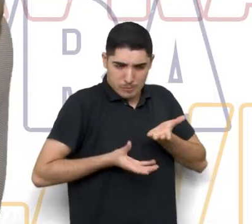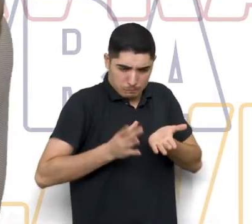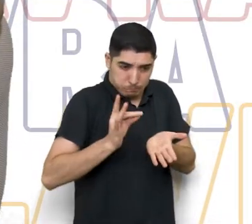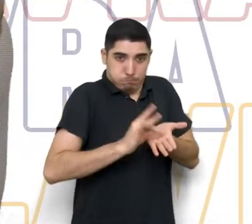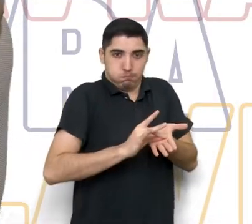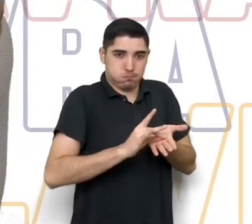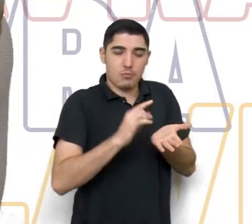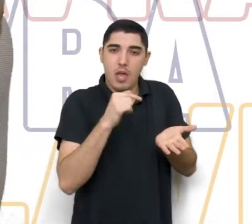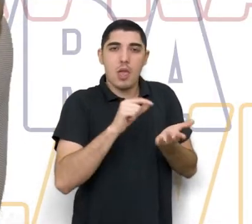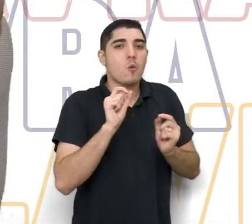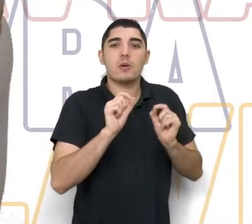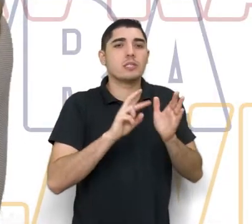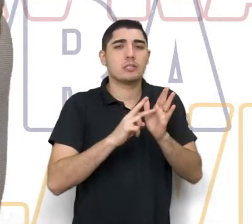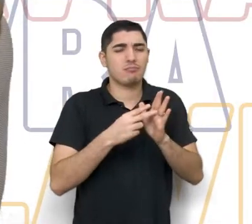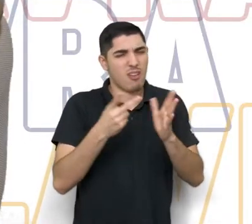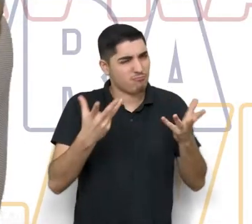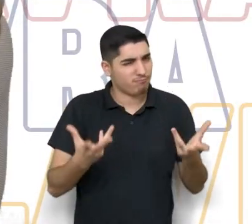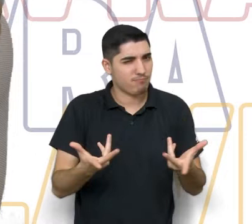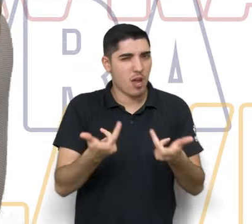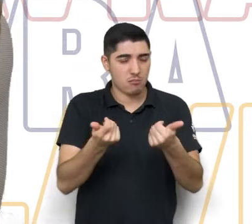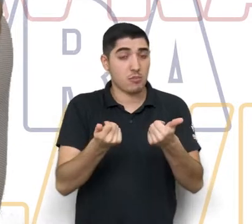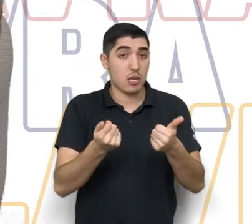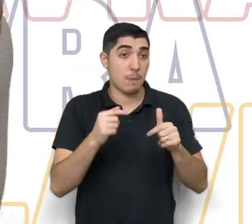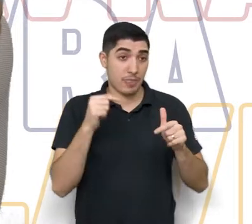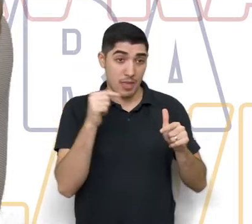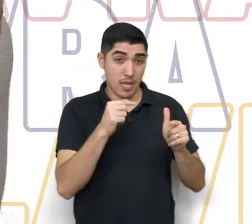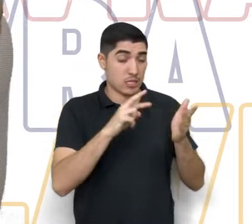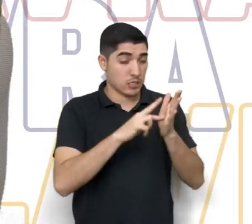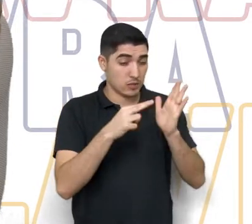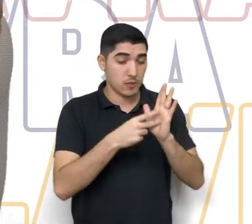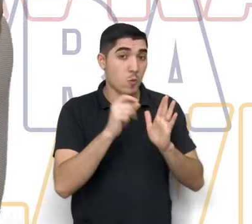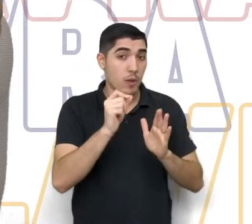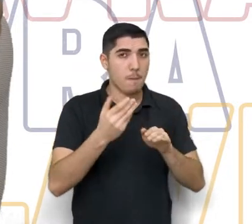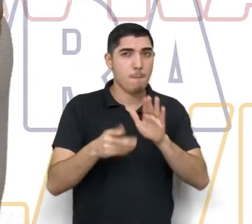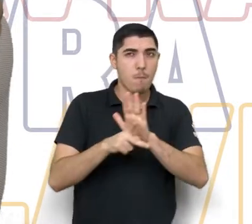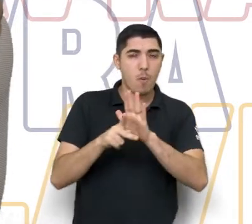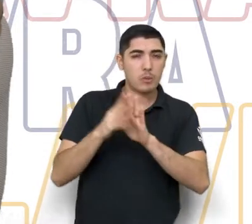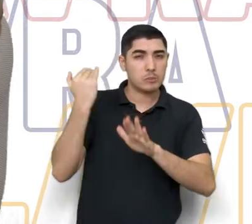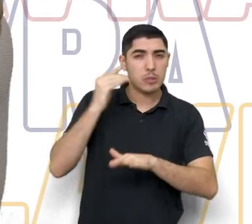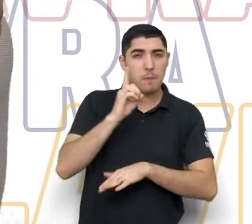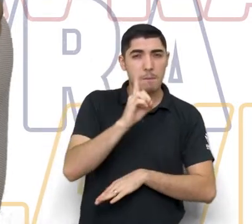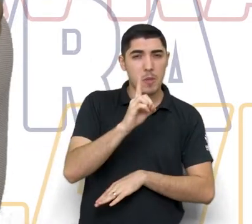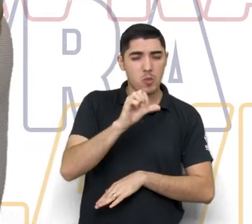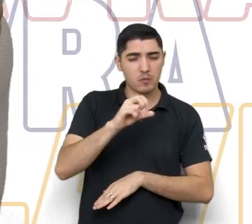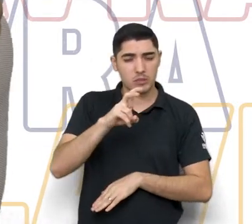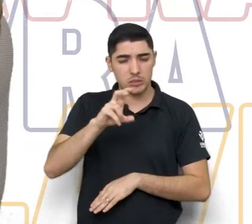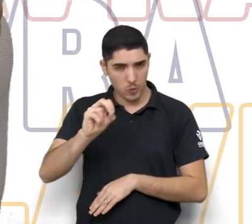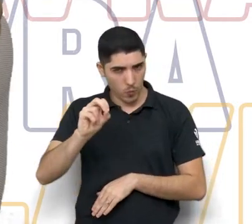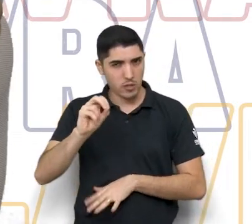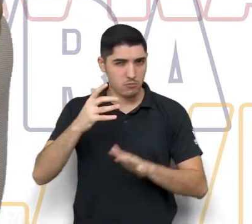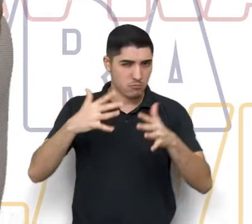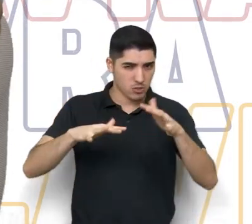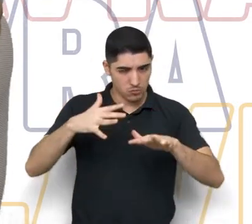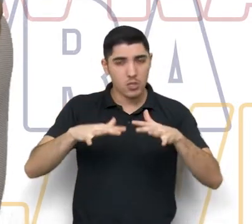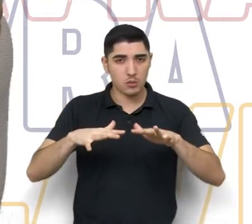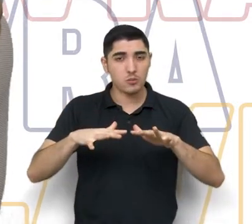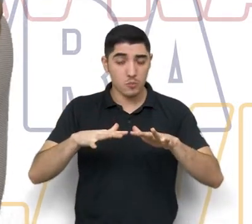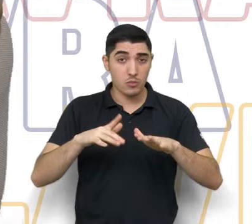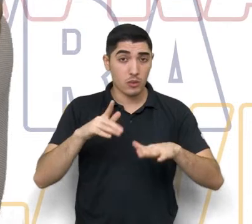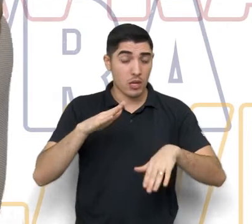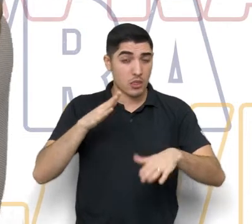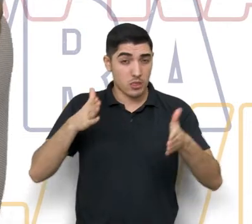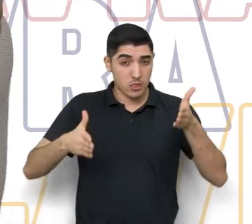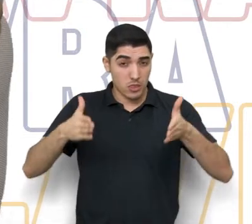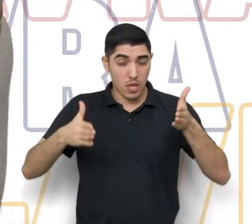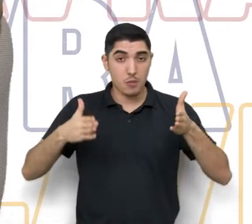poesia fantástica, né? A poesia concreta, ela começa no final dos anos 50, num período bastante